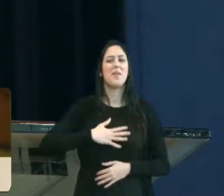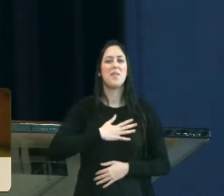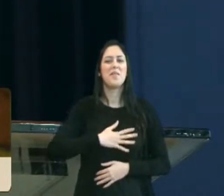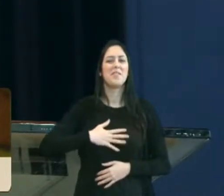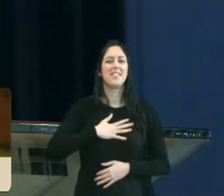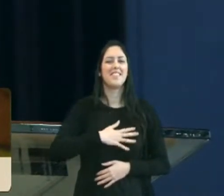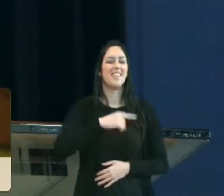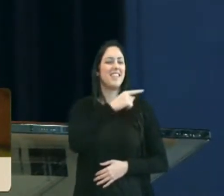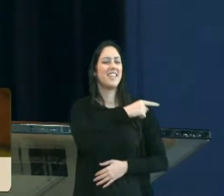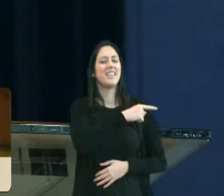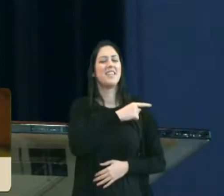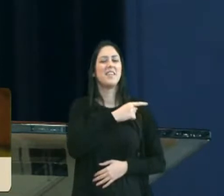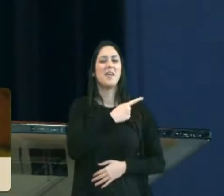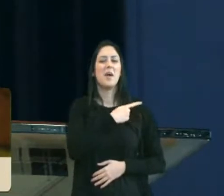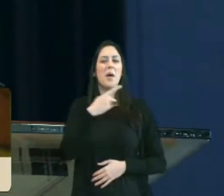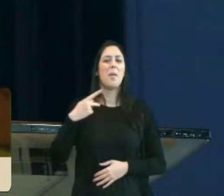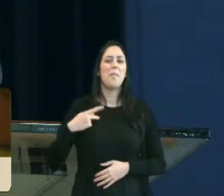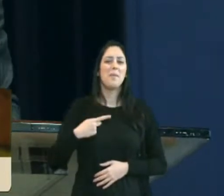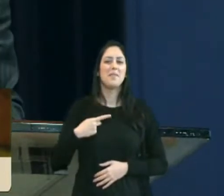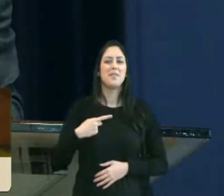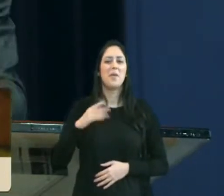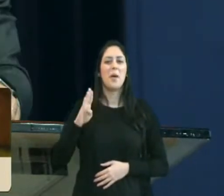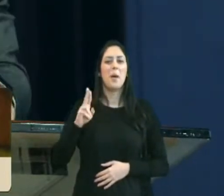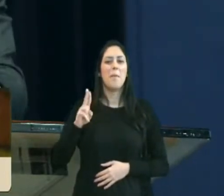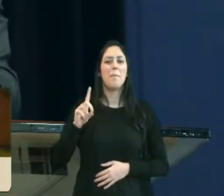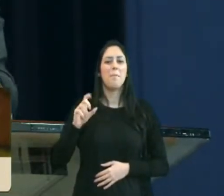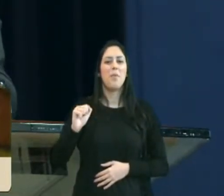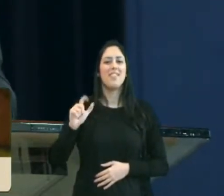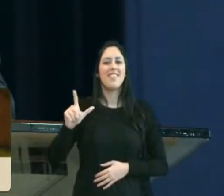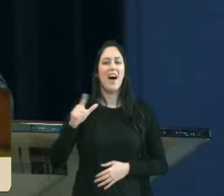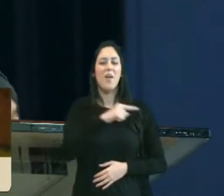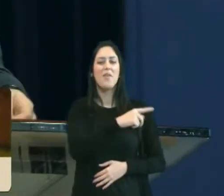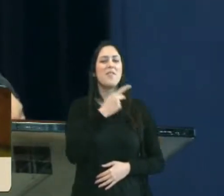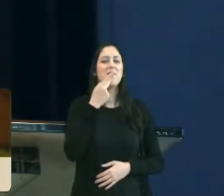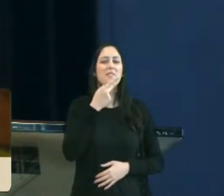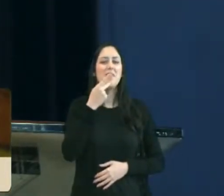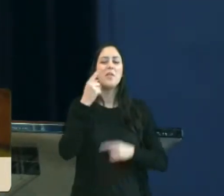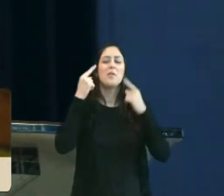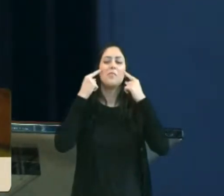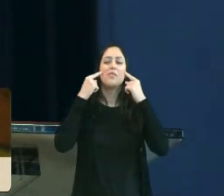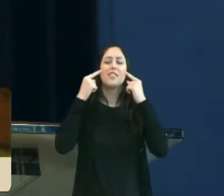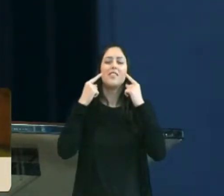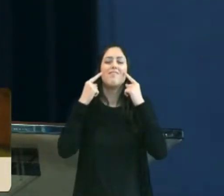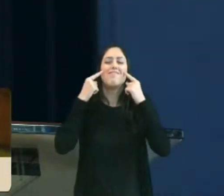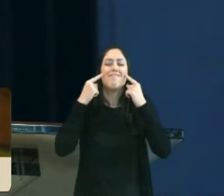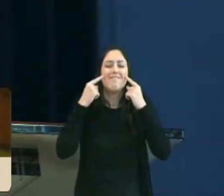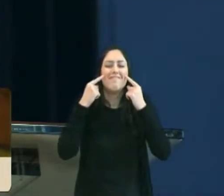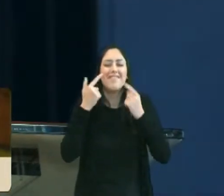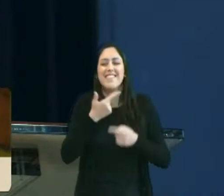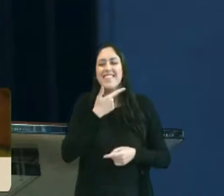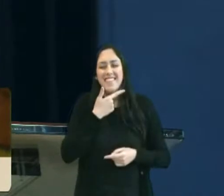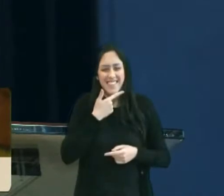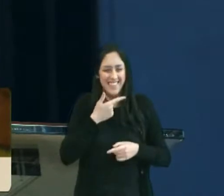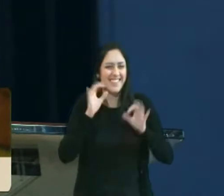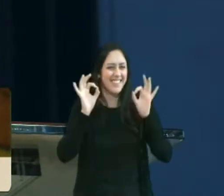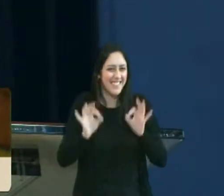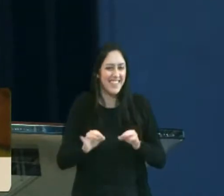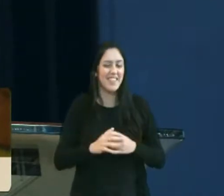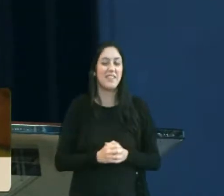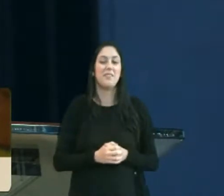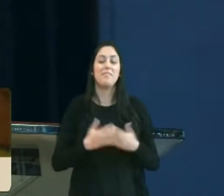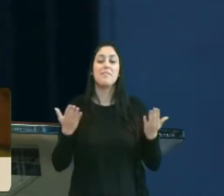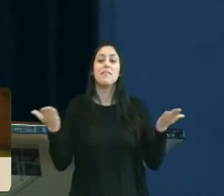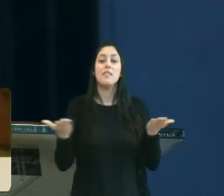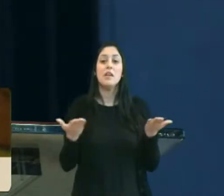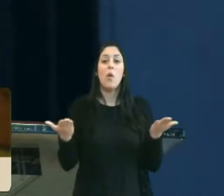Essa eu não tinha, né? Dá um sorriso, levanta a bochecha, essa é boa. Quero estudar a palavra de Deus com vocês